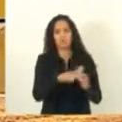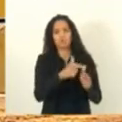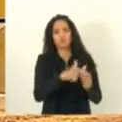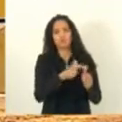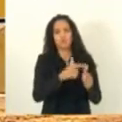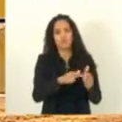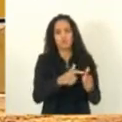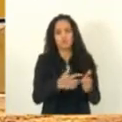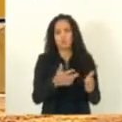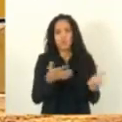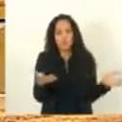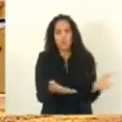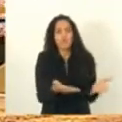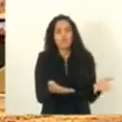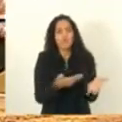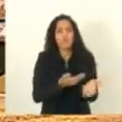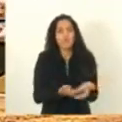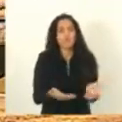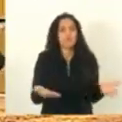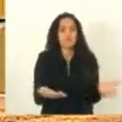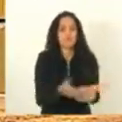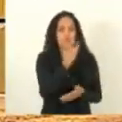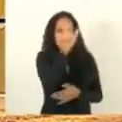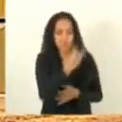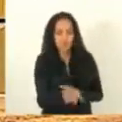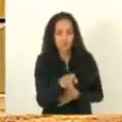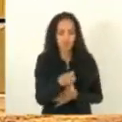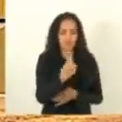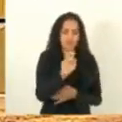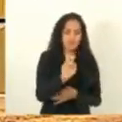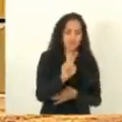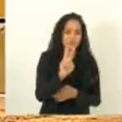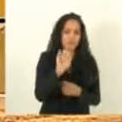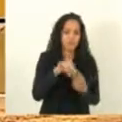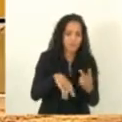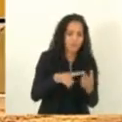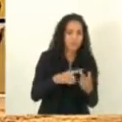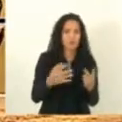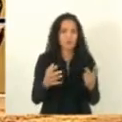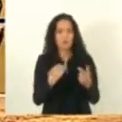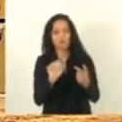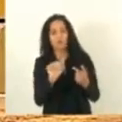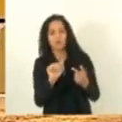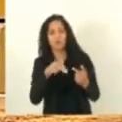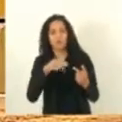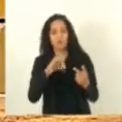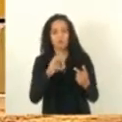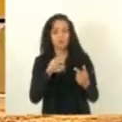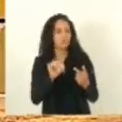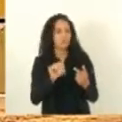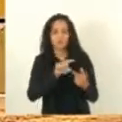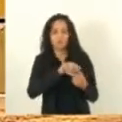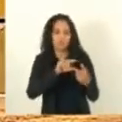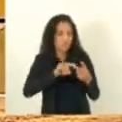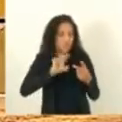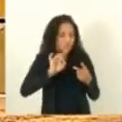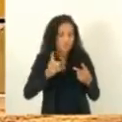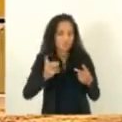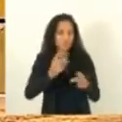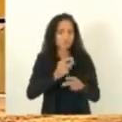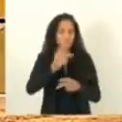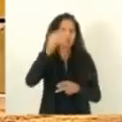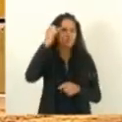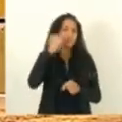é uma coisa recente só desse menino Kevin e agora desse garotinho Antônio. Há muito